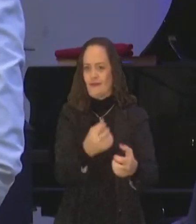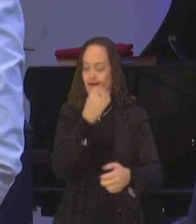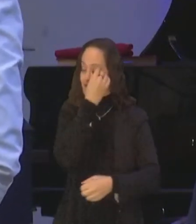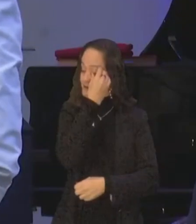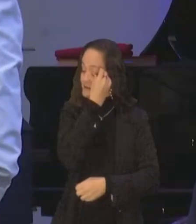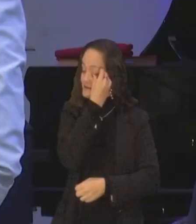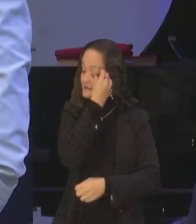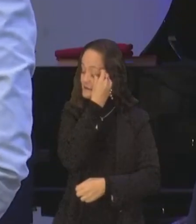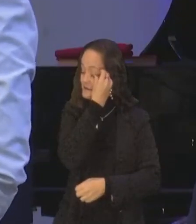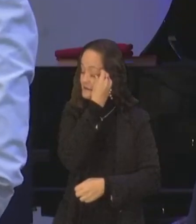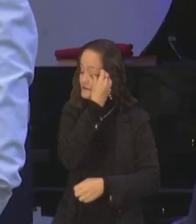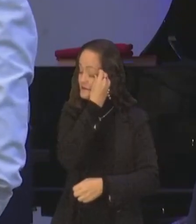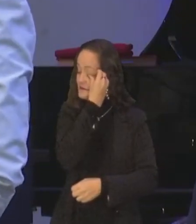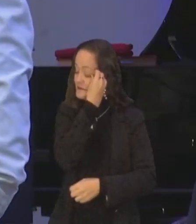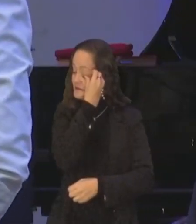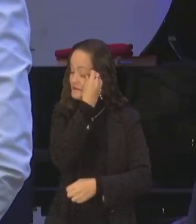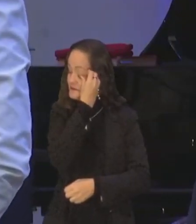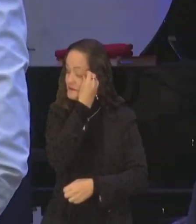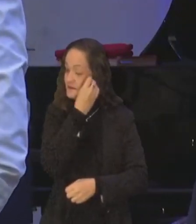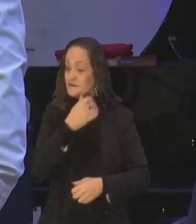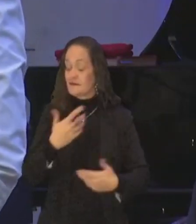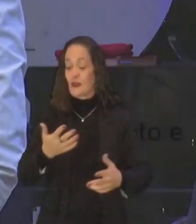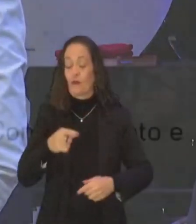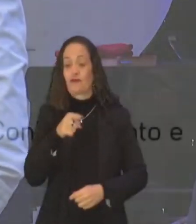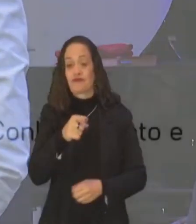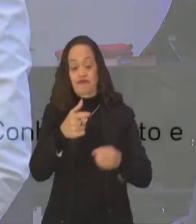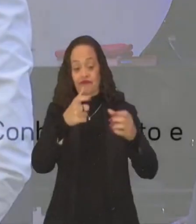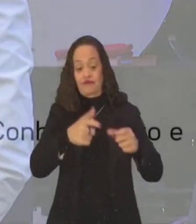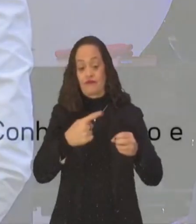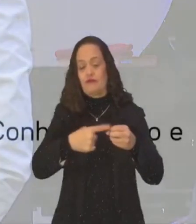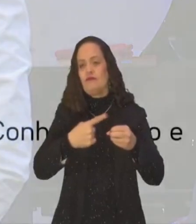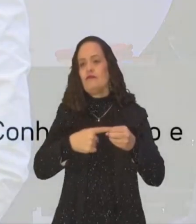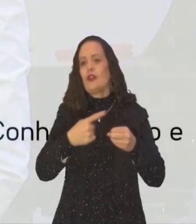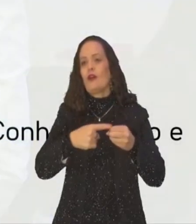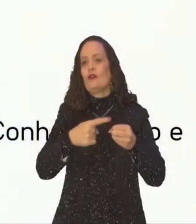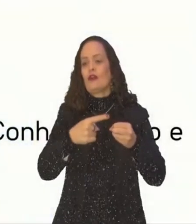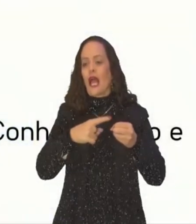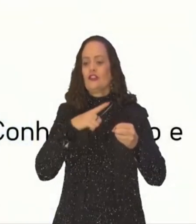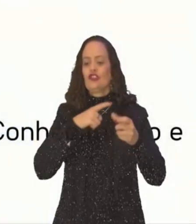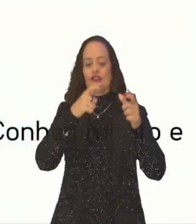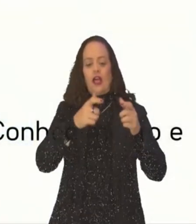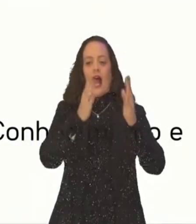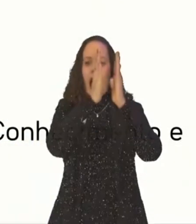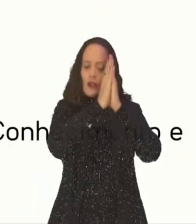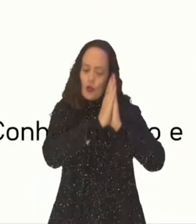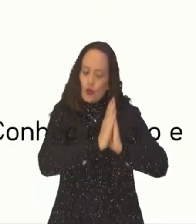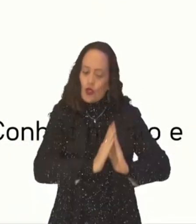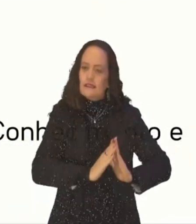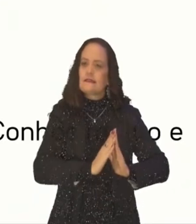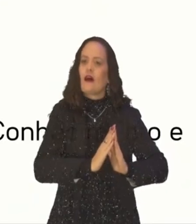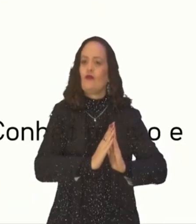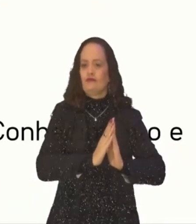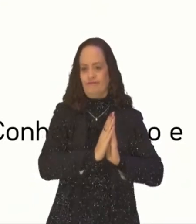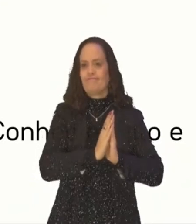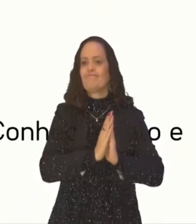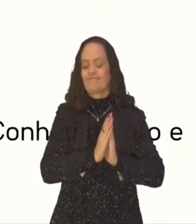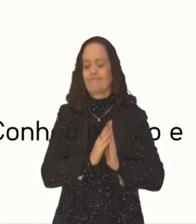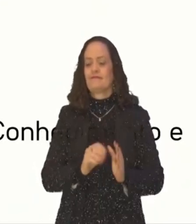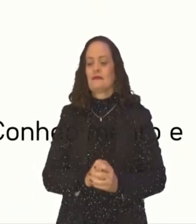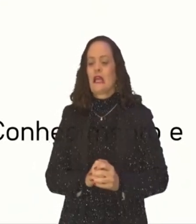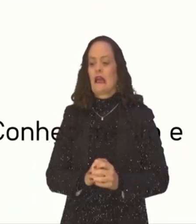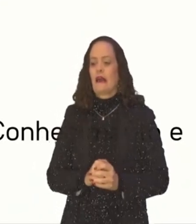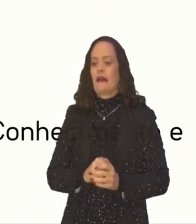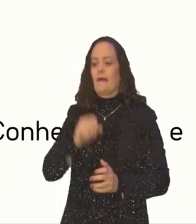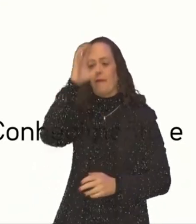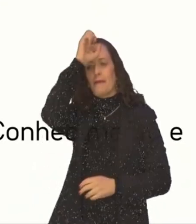cidade imponente, centro de educação, de adoração religiosa, tanto no mundo grego quanto também no